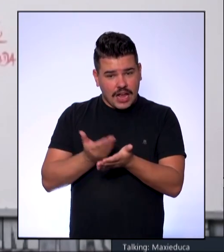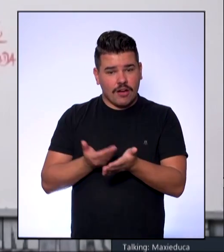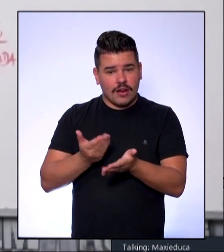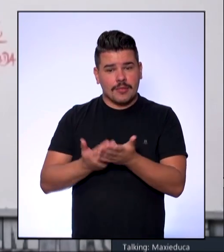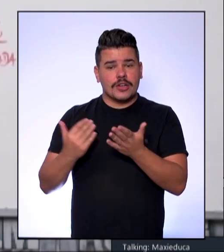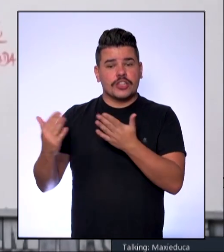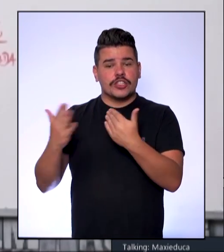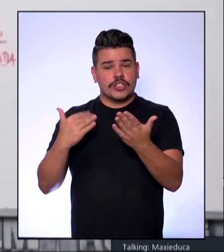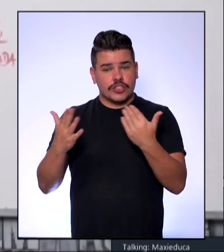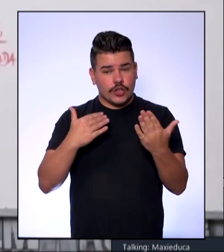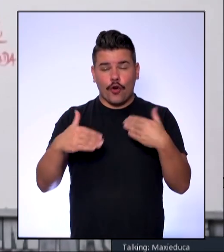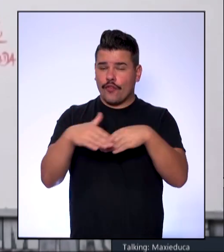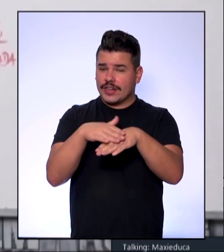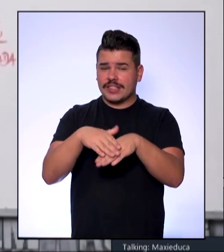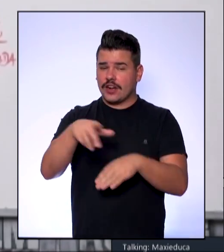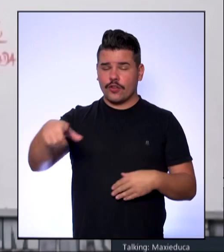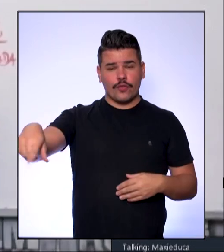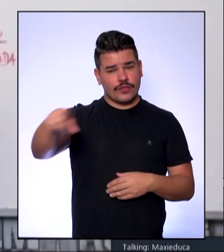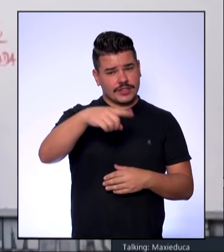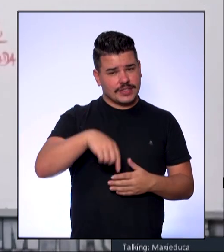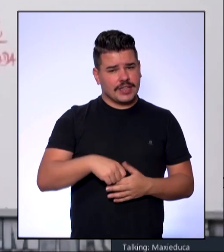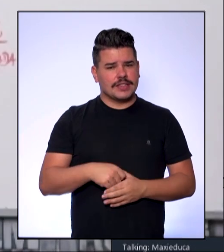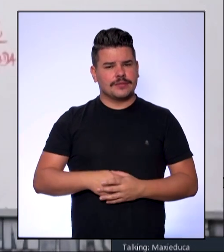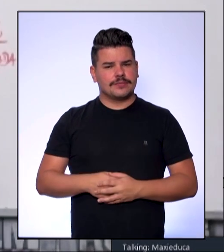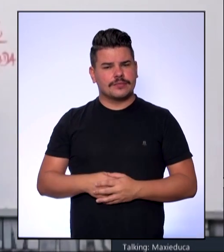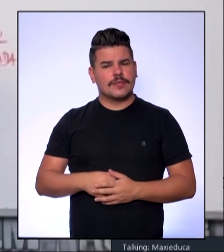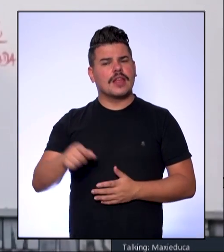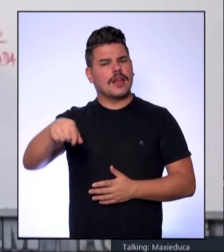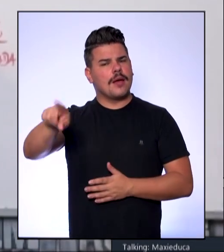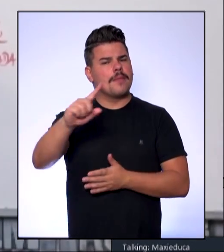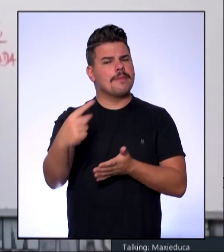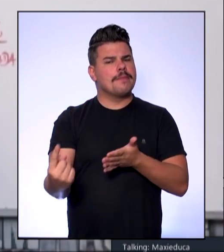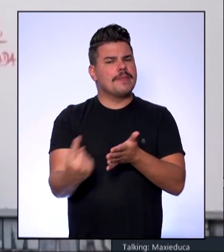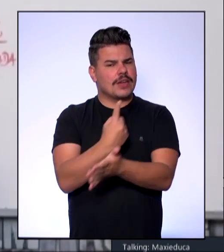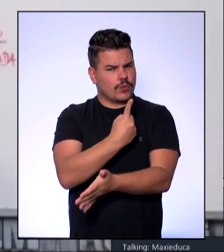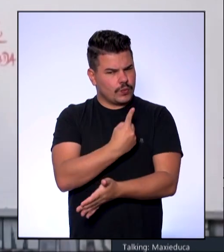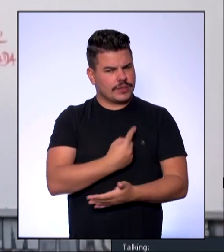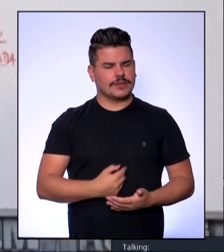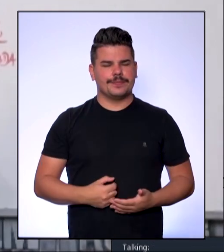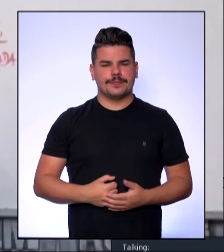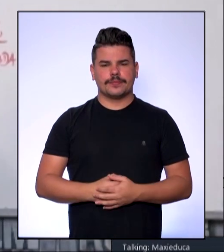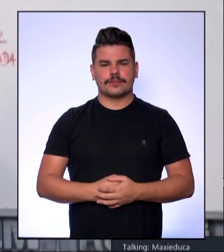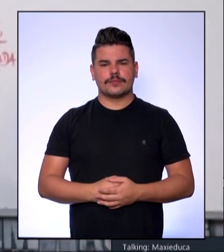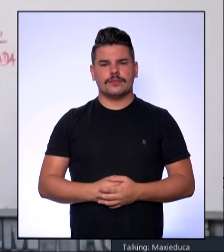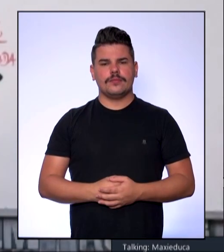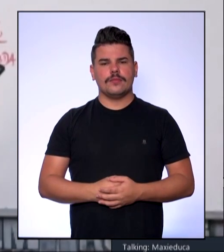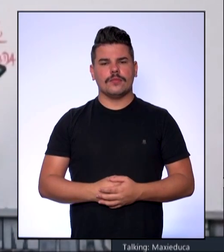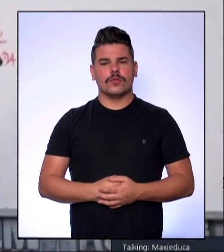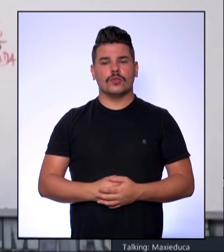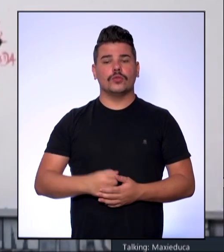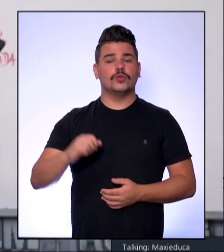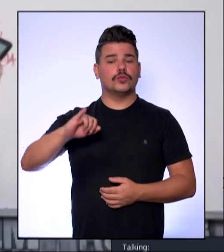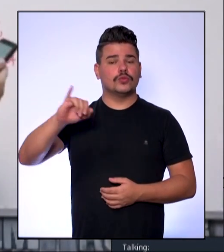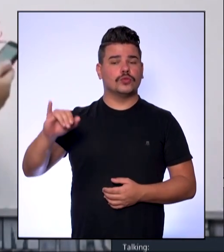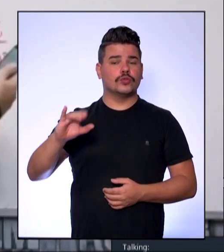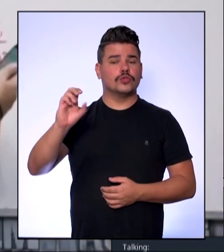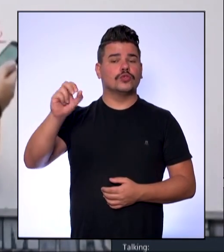falar com vocês. Primeira pergunta aqui que nós temos. O John